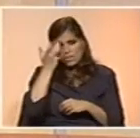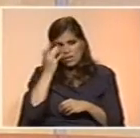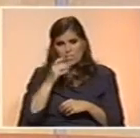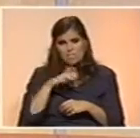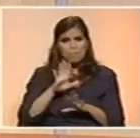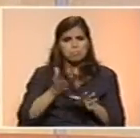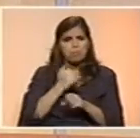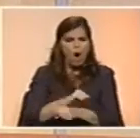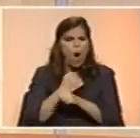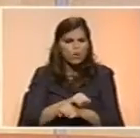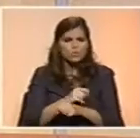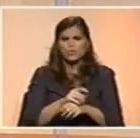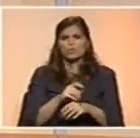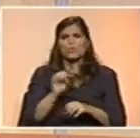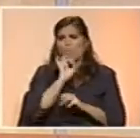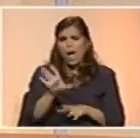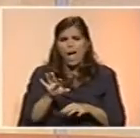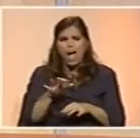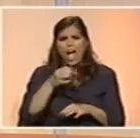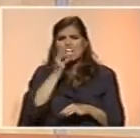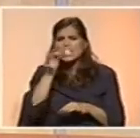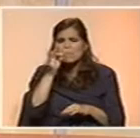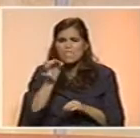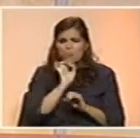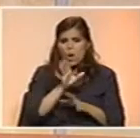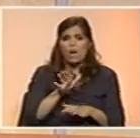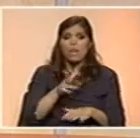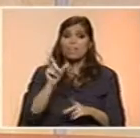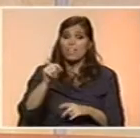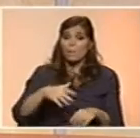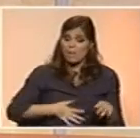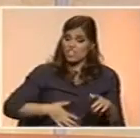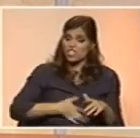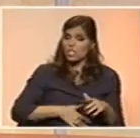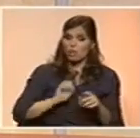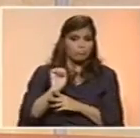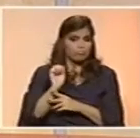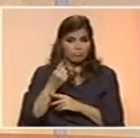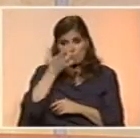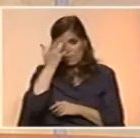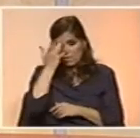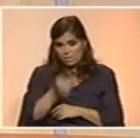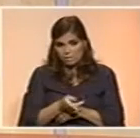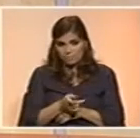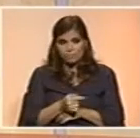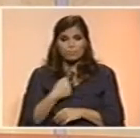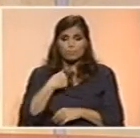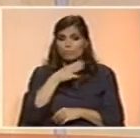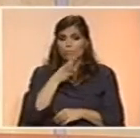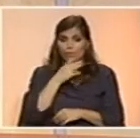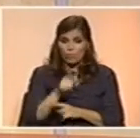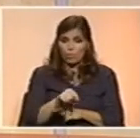ossos e as espinhas, também é mais fácil de digerir. Digo isto sem digamos,